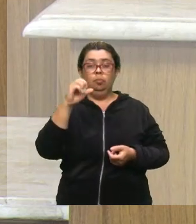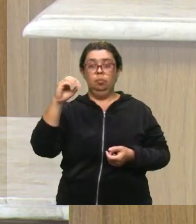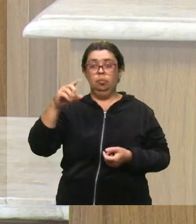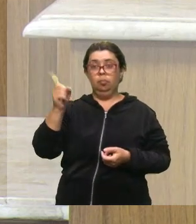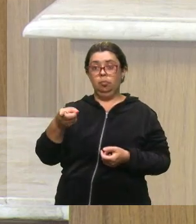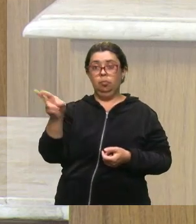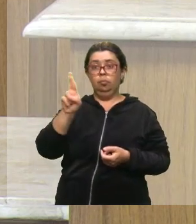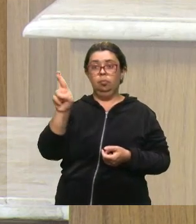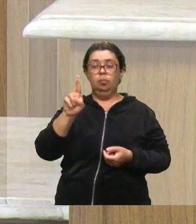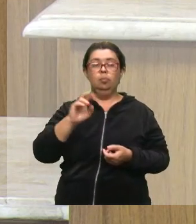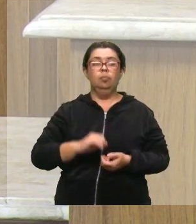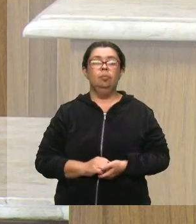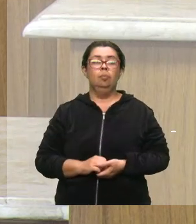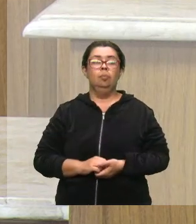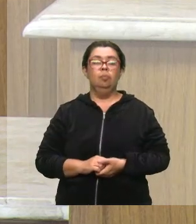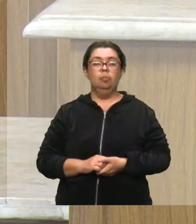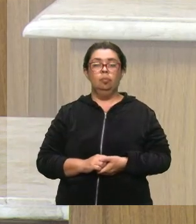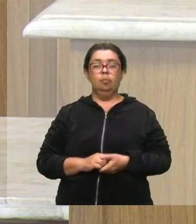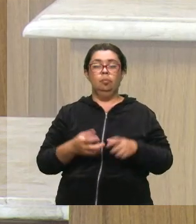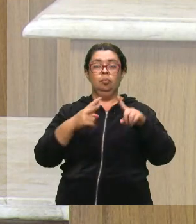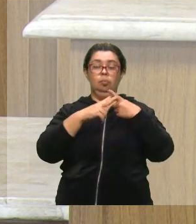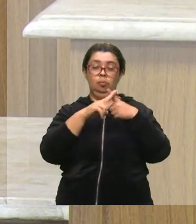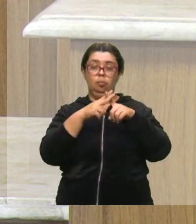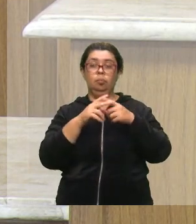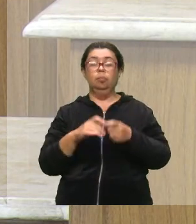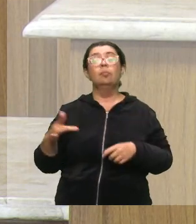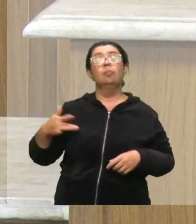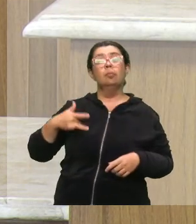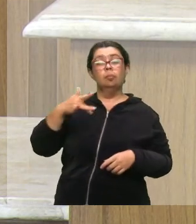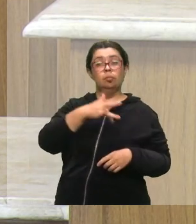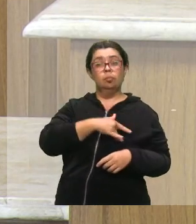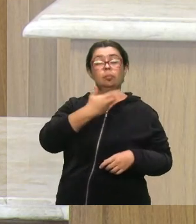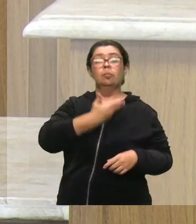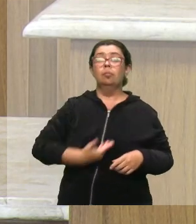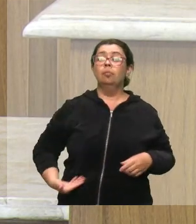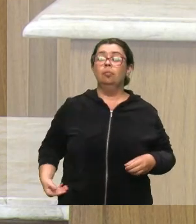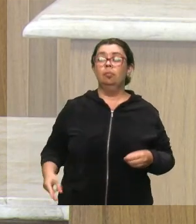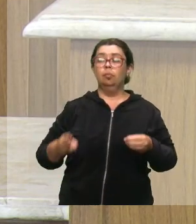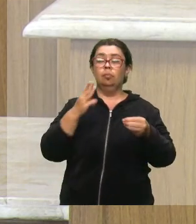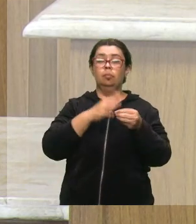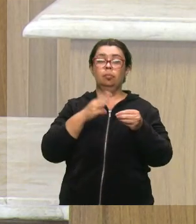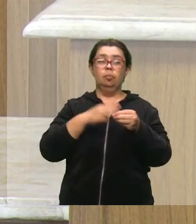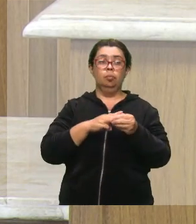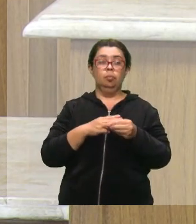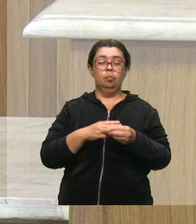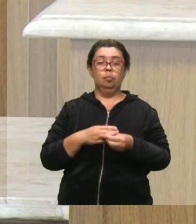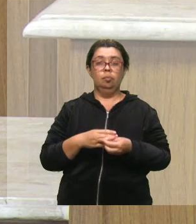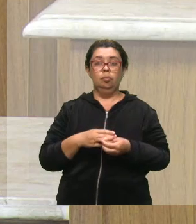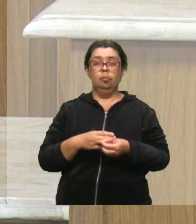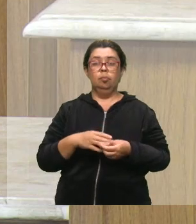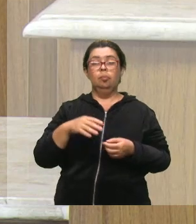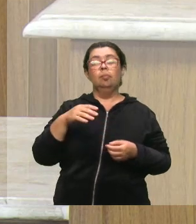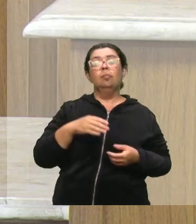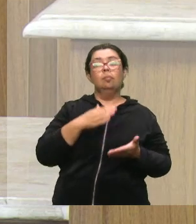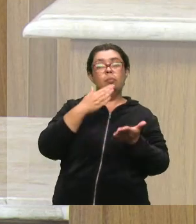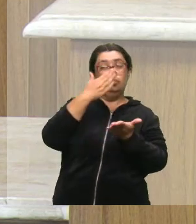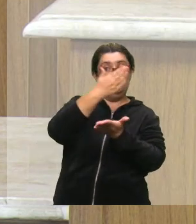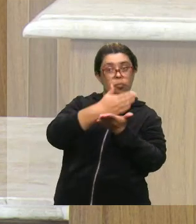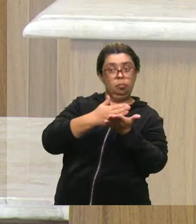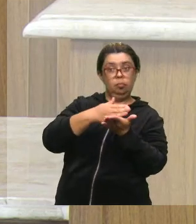R$ 163.480.000. Manutenção do Serviço de Saúde Pública Municipal, dividido no bloco gestão,